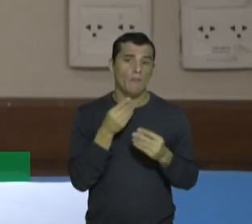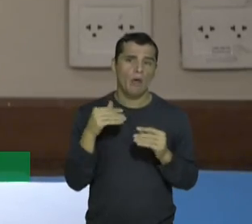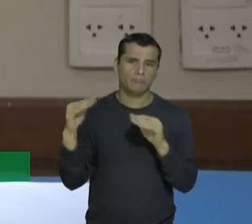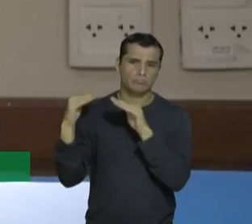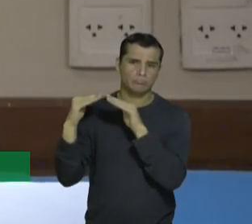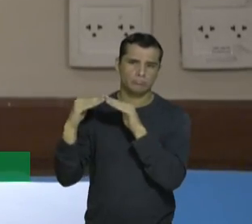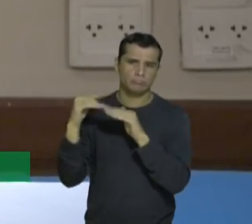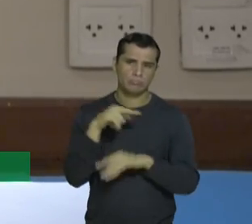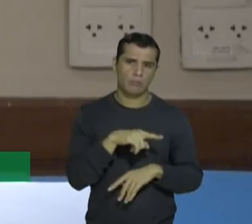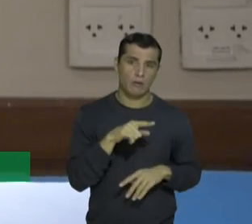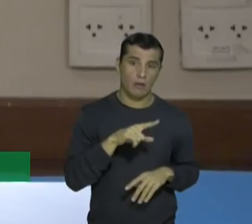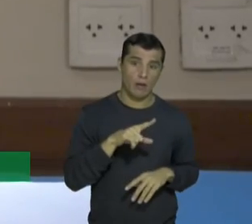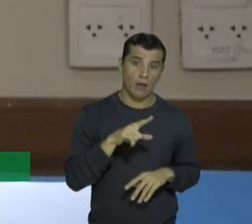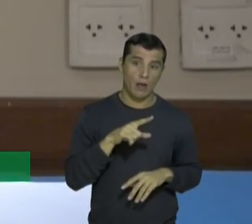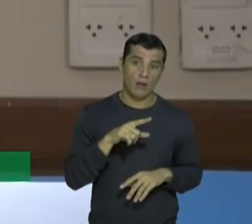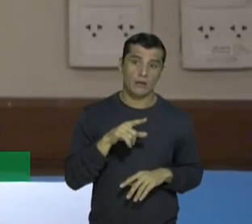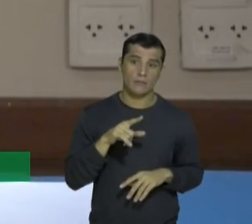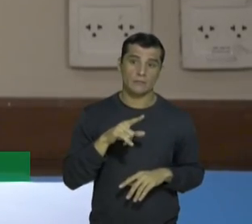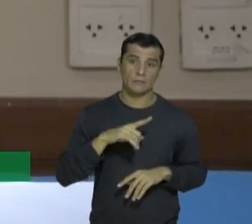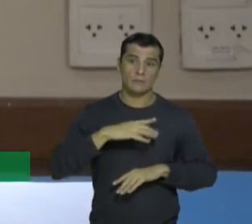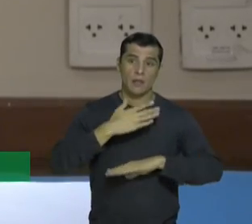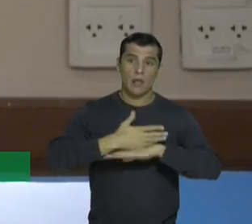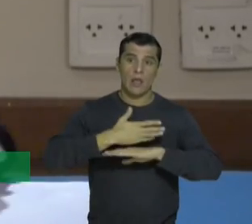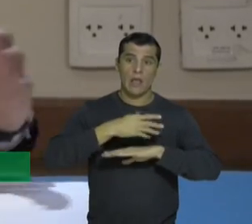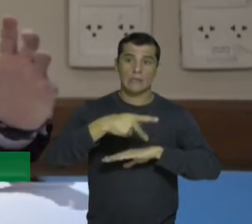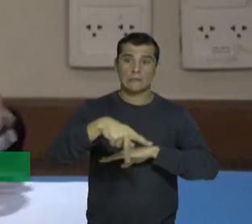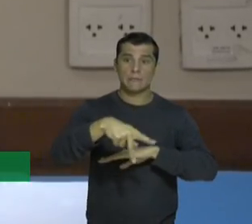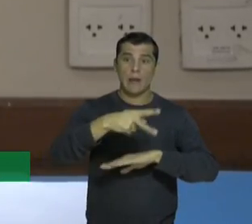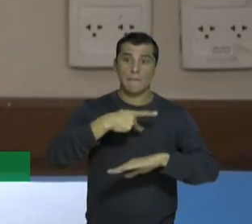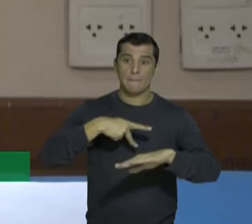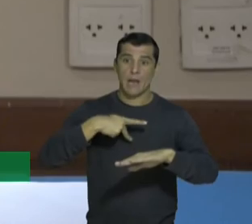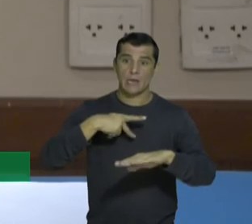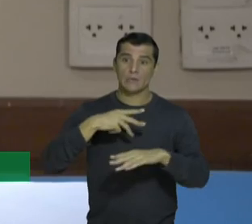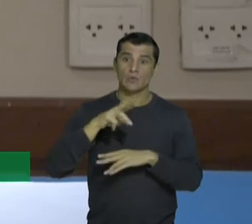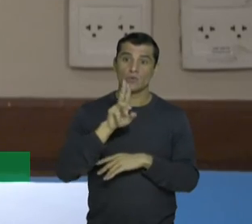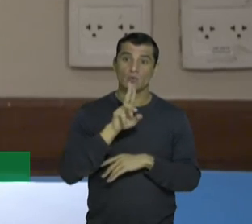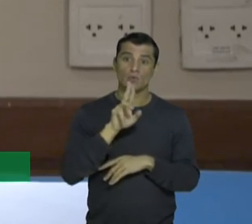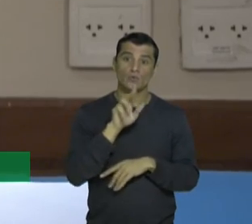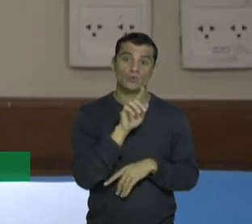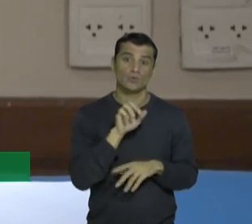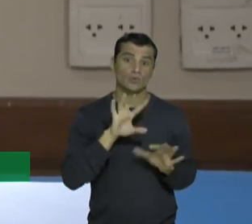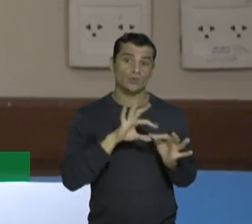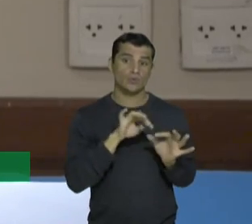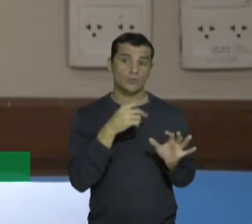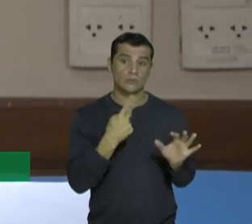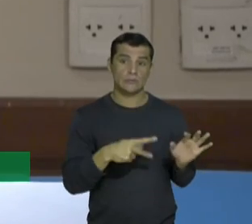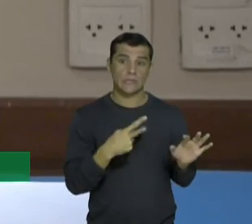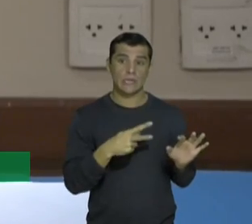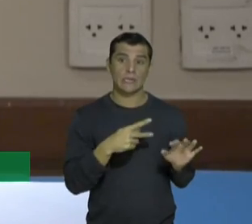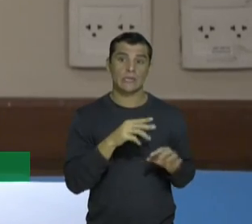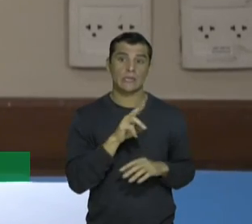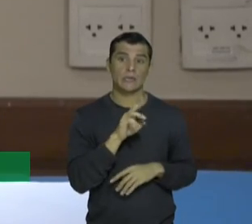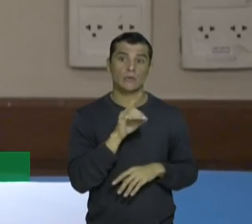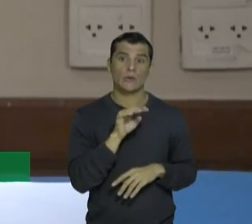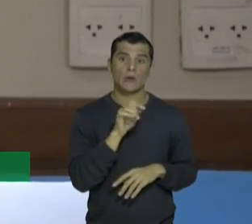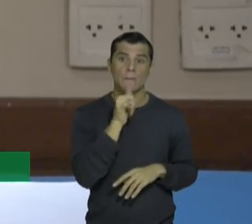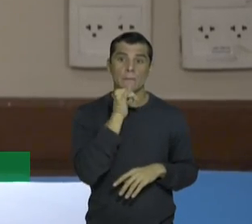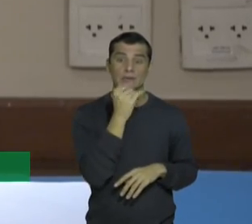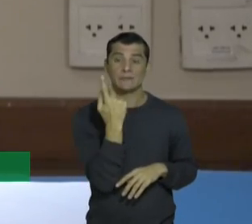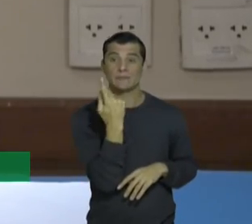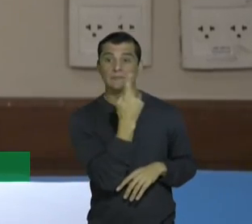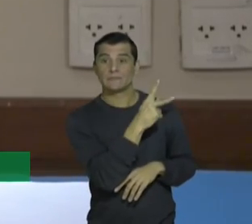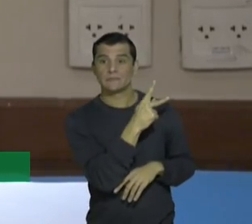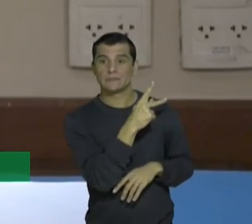aduaneira nos amarra um pouco né Daqui a pouco como como falou alguém aqui nós dependemos do de um diplomato uruguaio para tomar uma decisão do